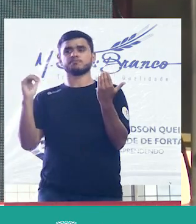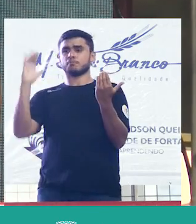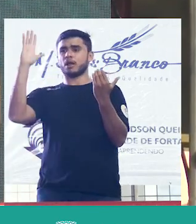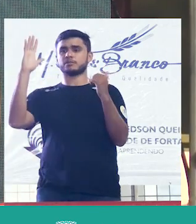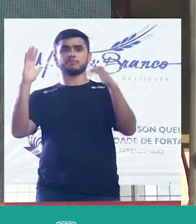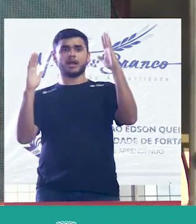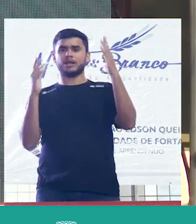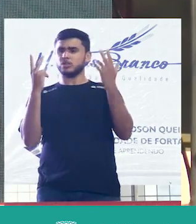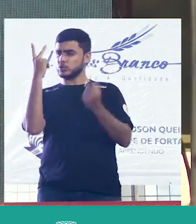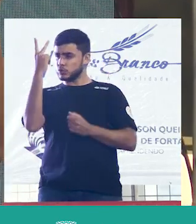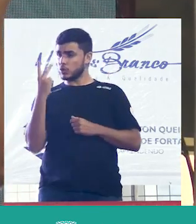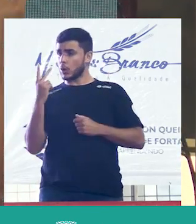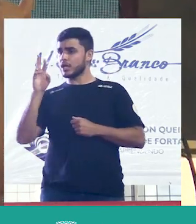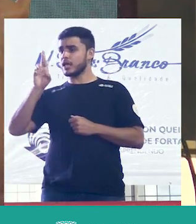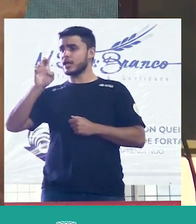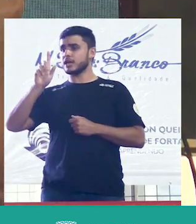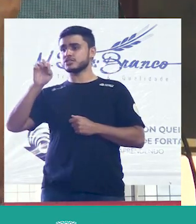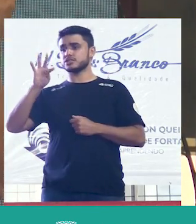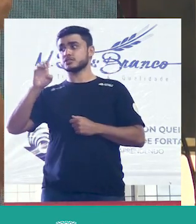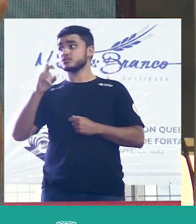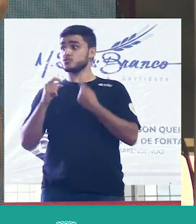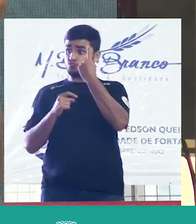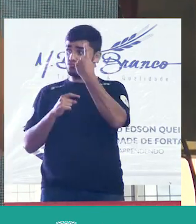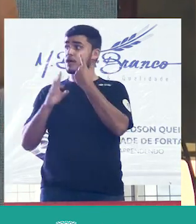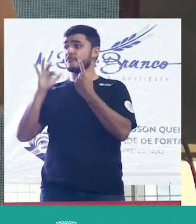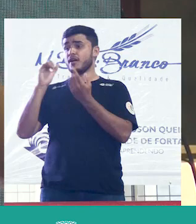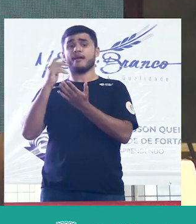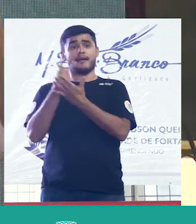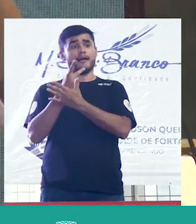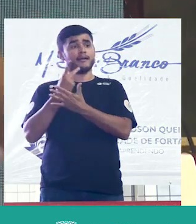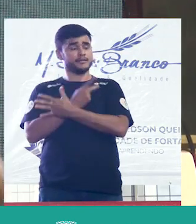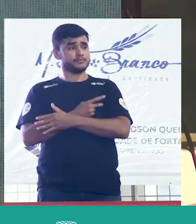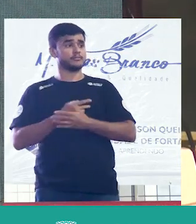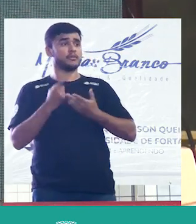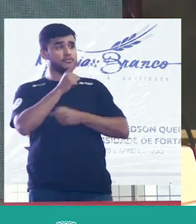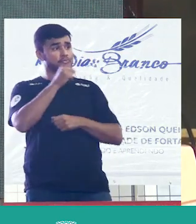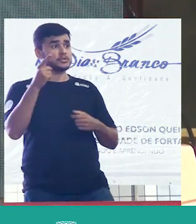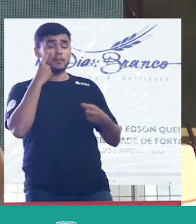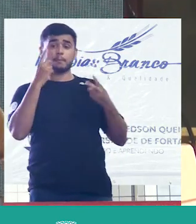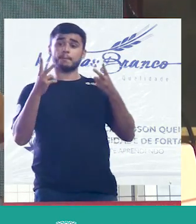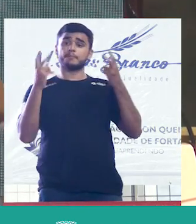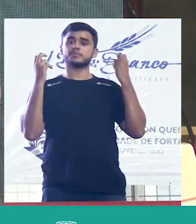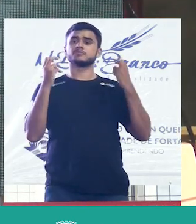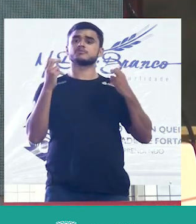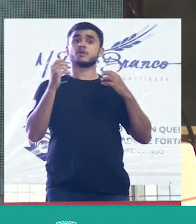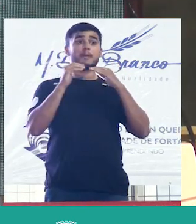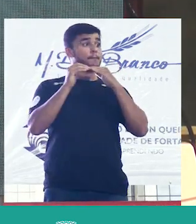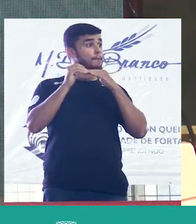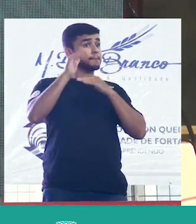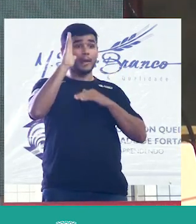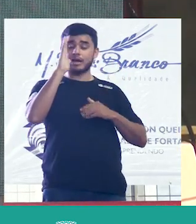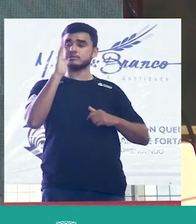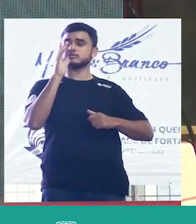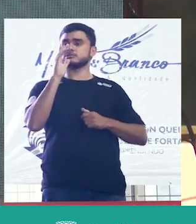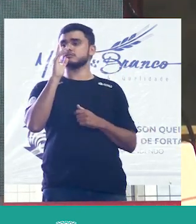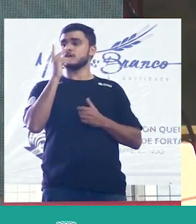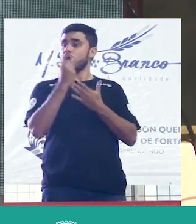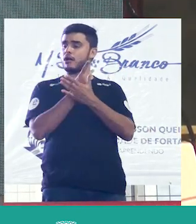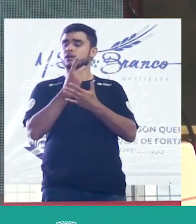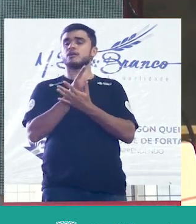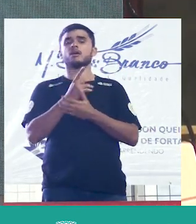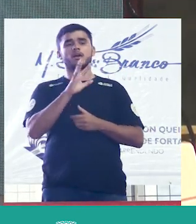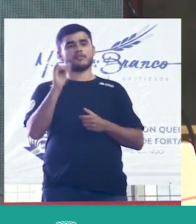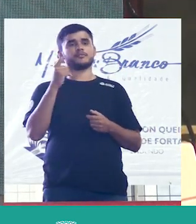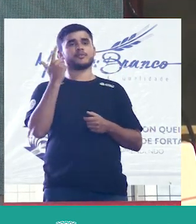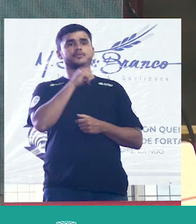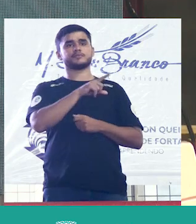de 2 reagentes. Um vai estar errado, pessoal. É só verificar a proporção. O que tiver além da proporção é o que